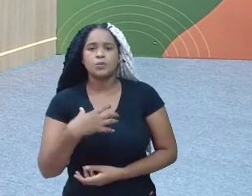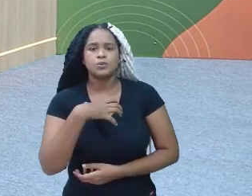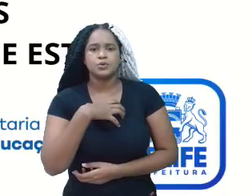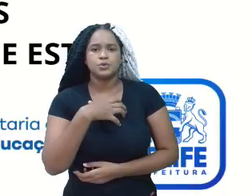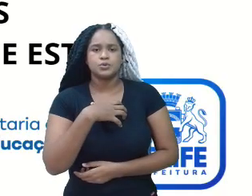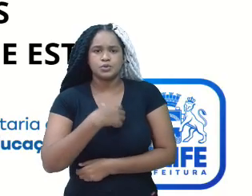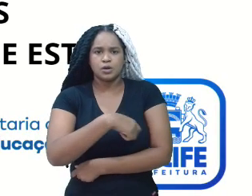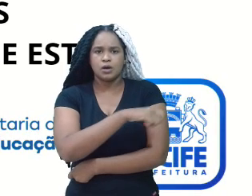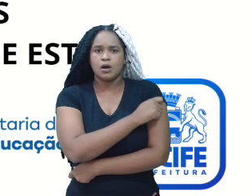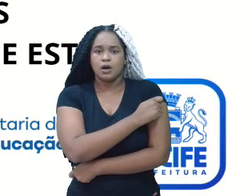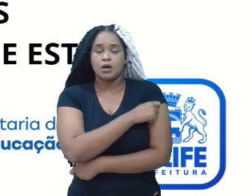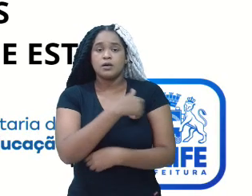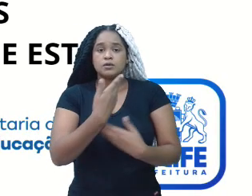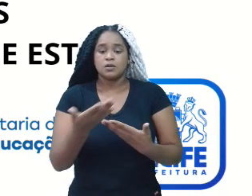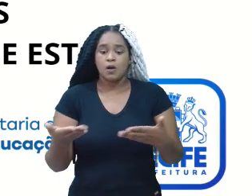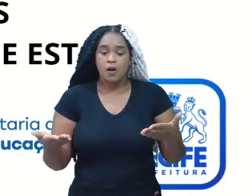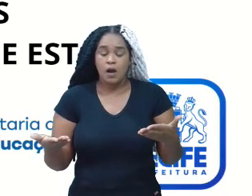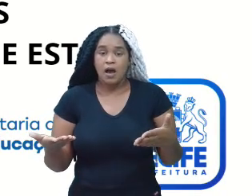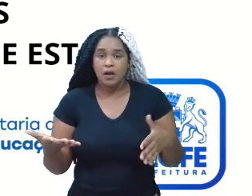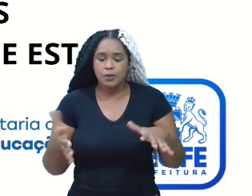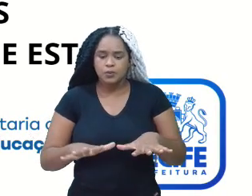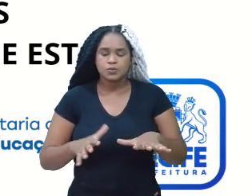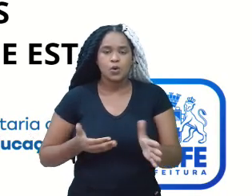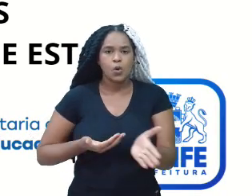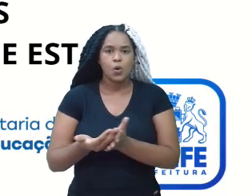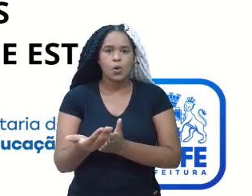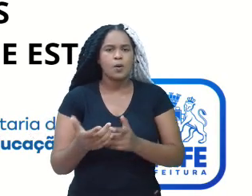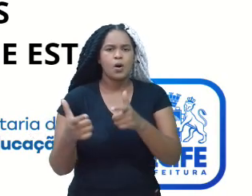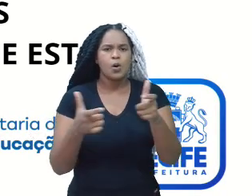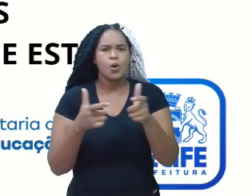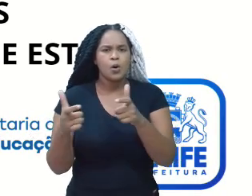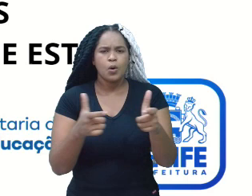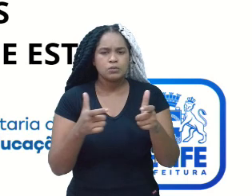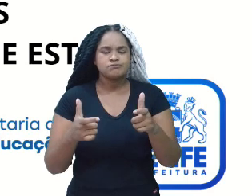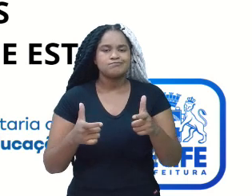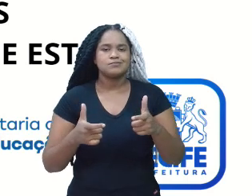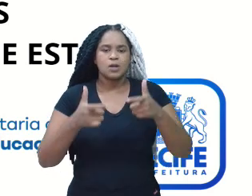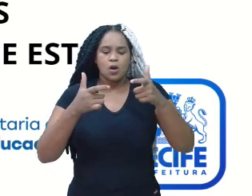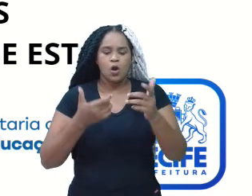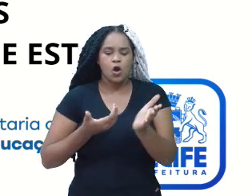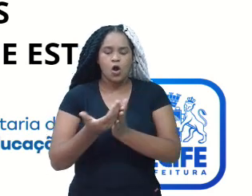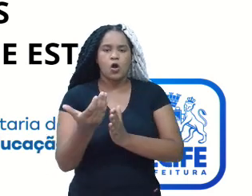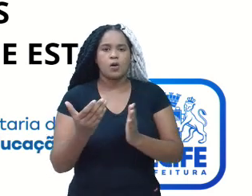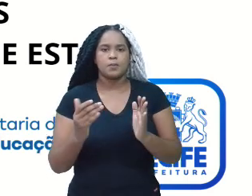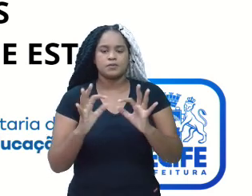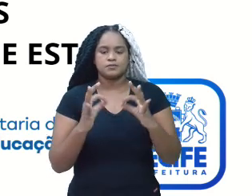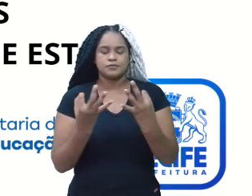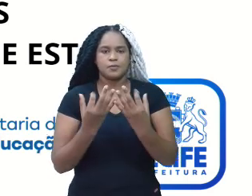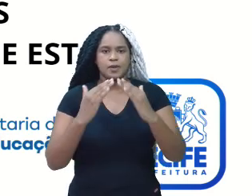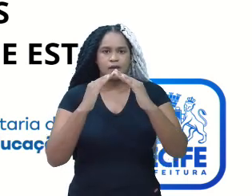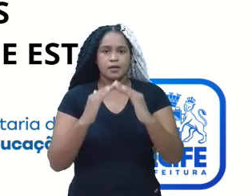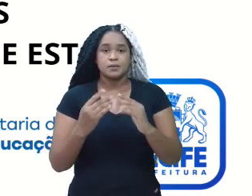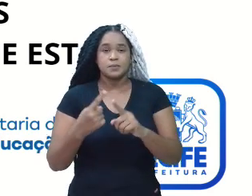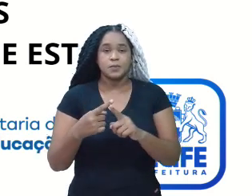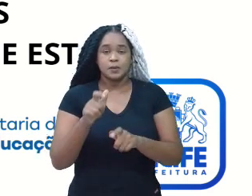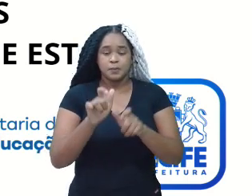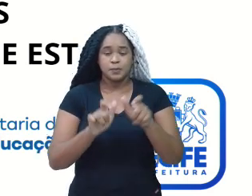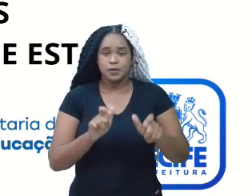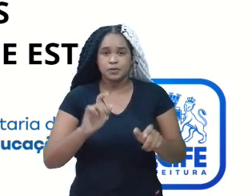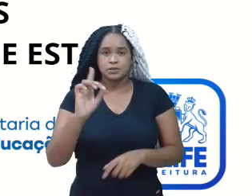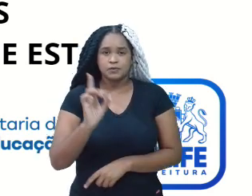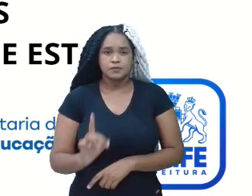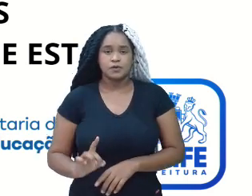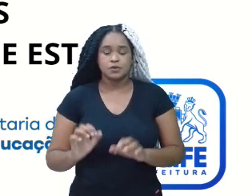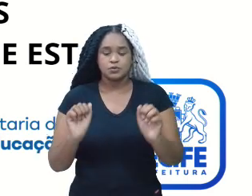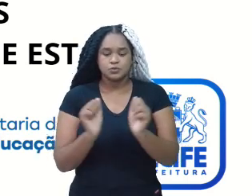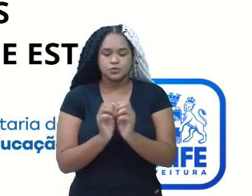Então, a inclusão começa a ser construída em casa, pois as pessoas com deficiência e sua família são os principais